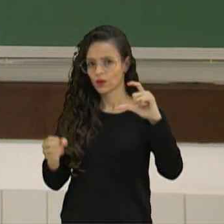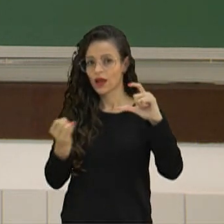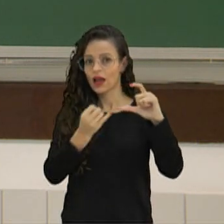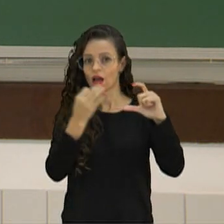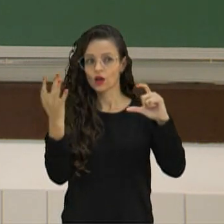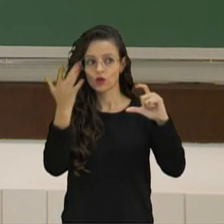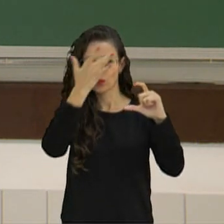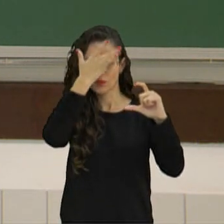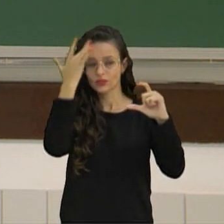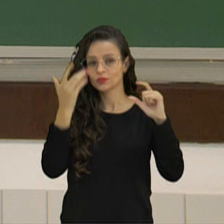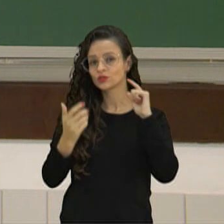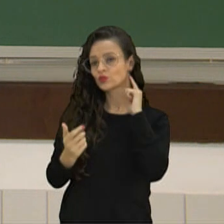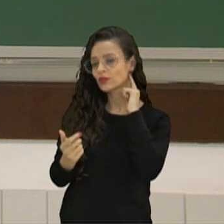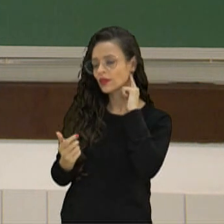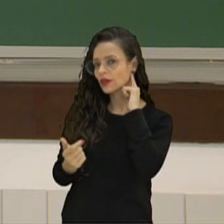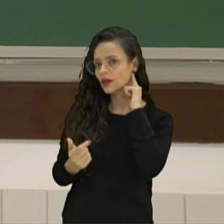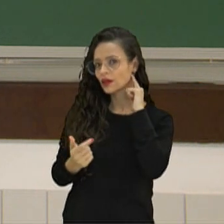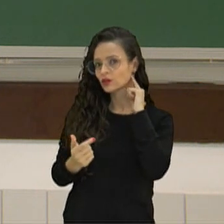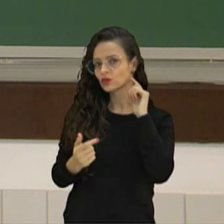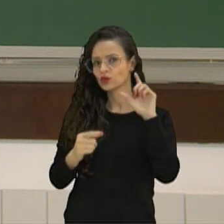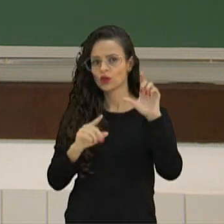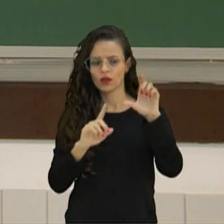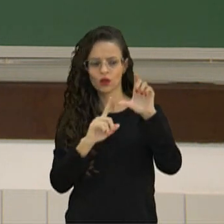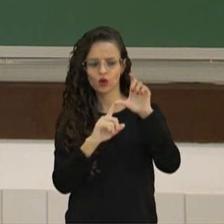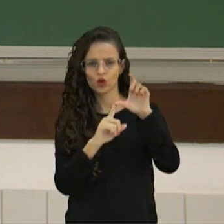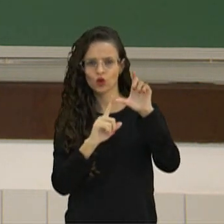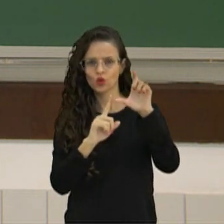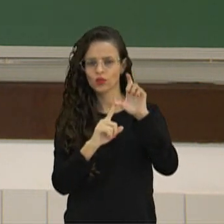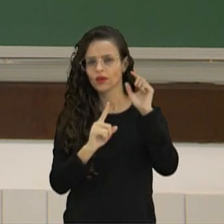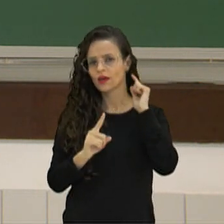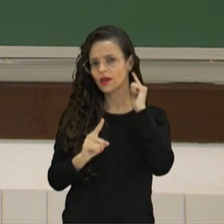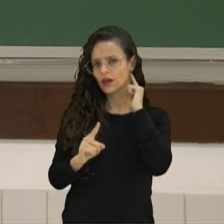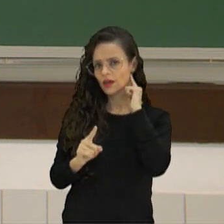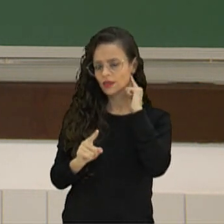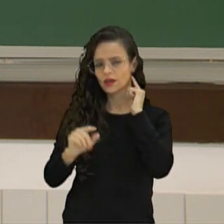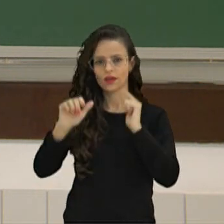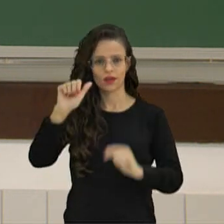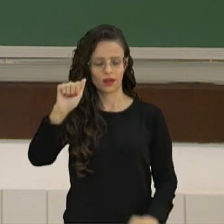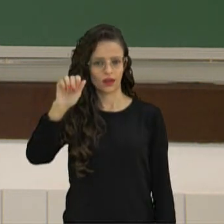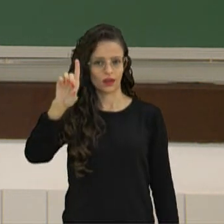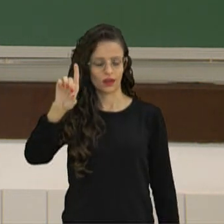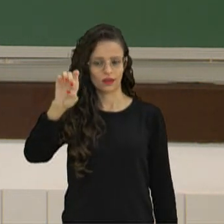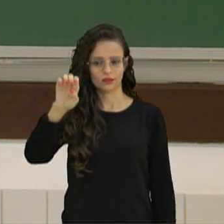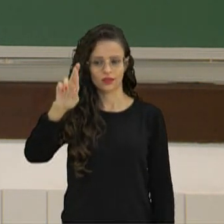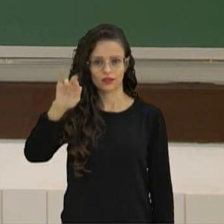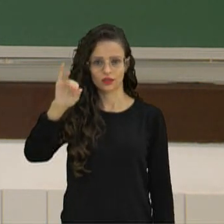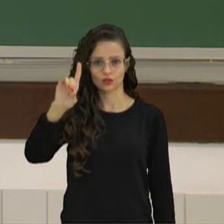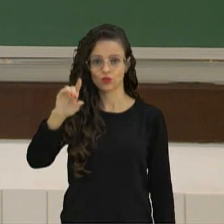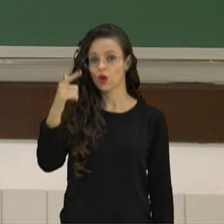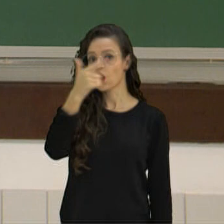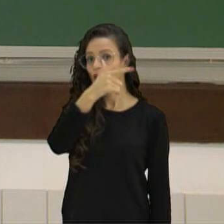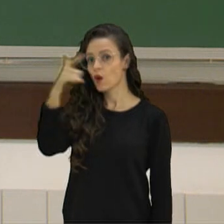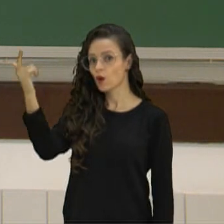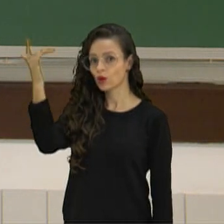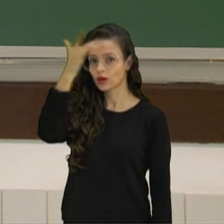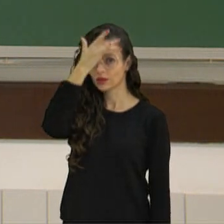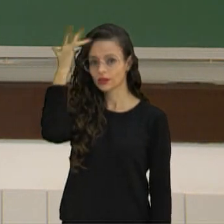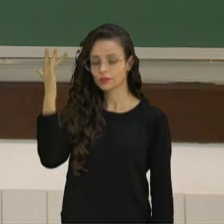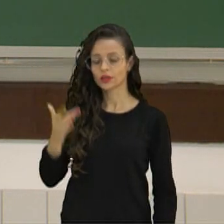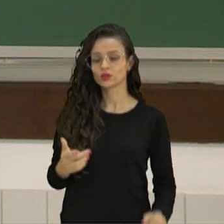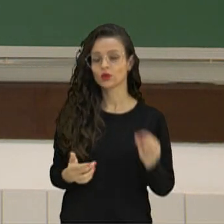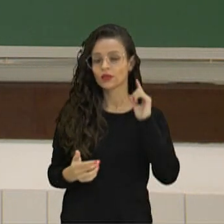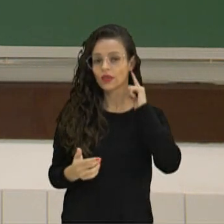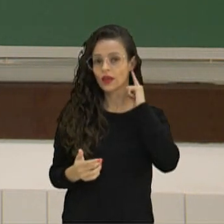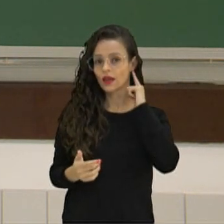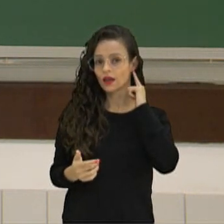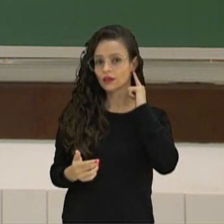parte colada com o rosto. Nós chamamos de lobo aderido. Enquanto outras pessoas possuem